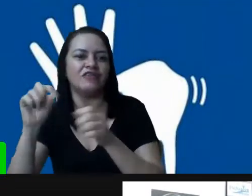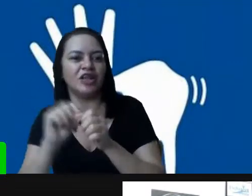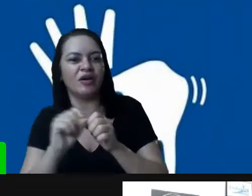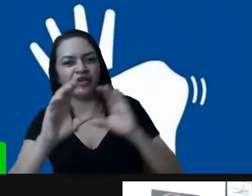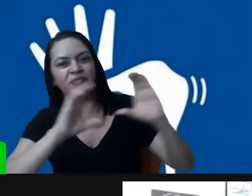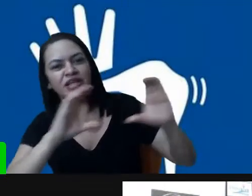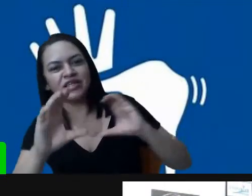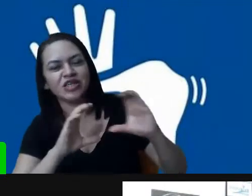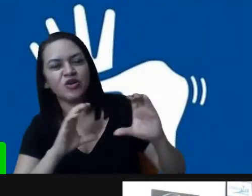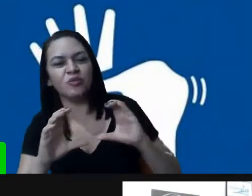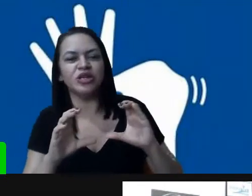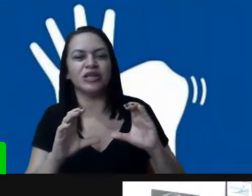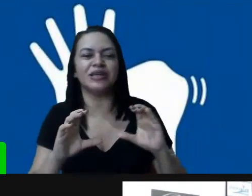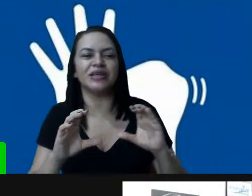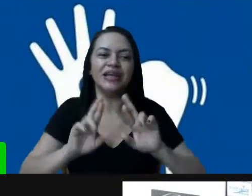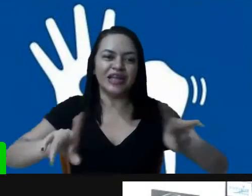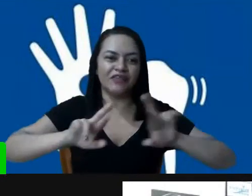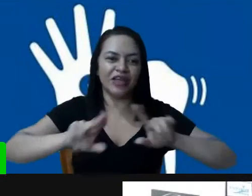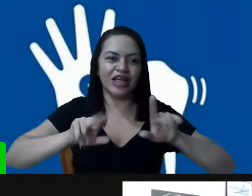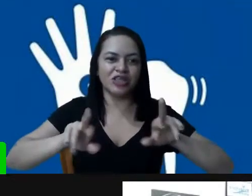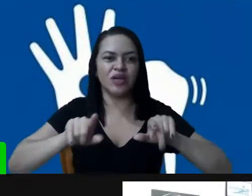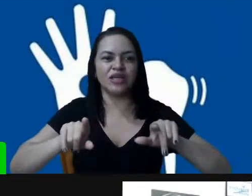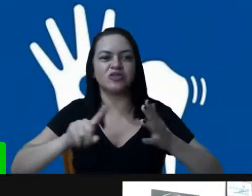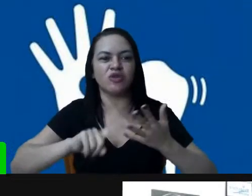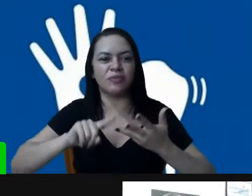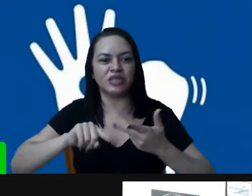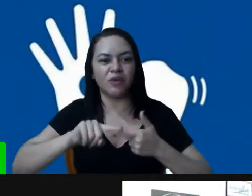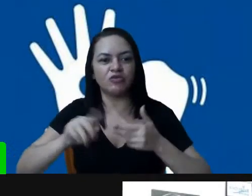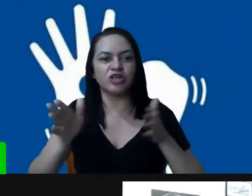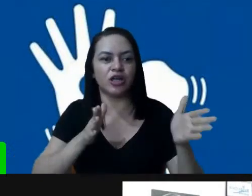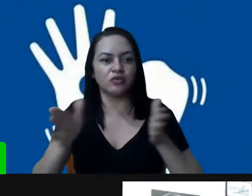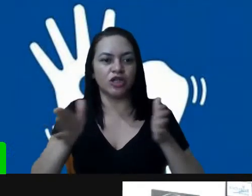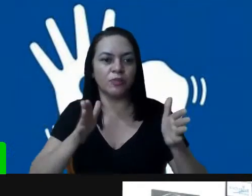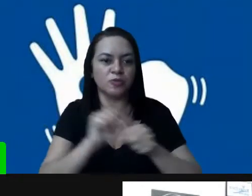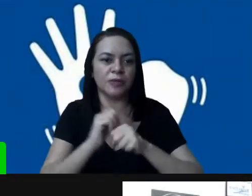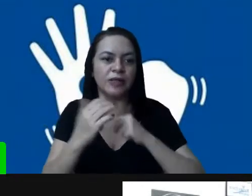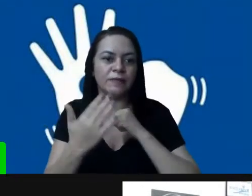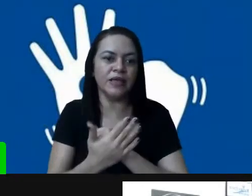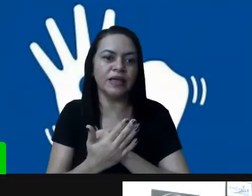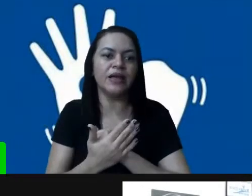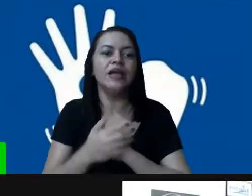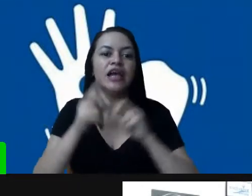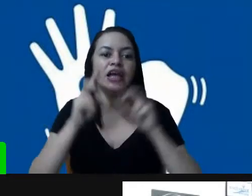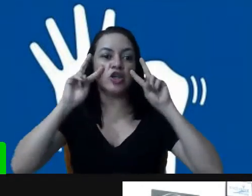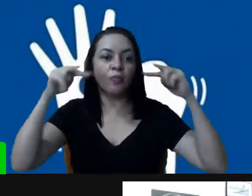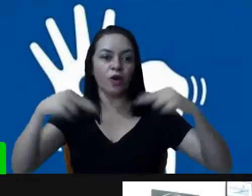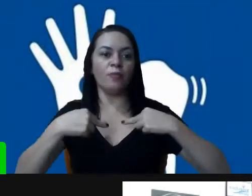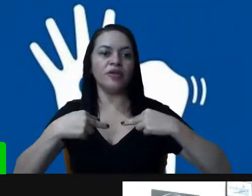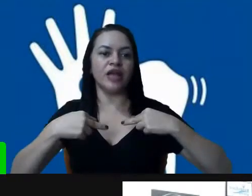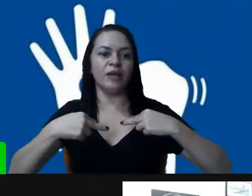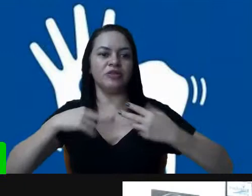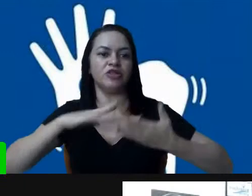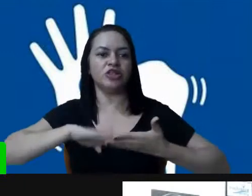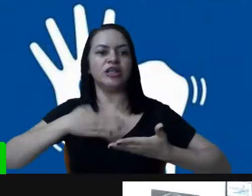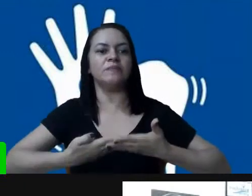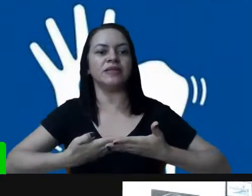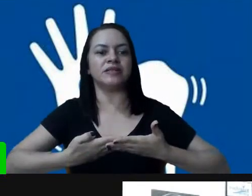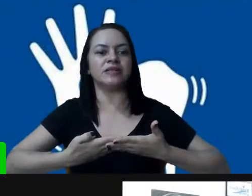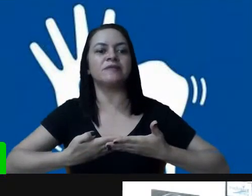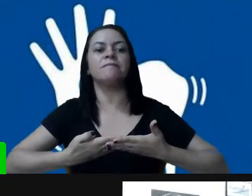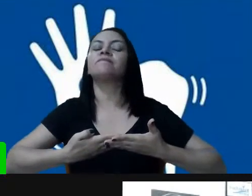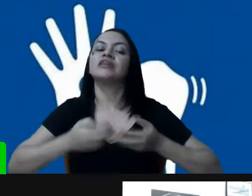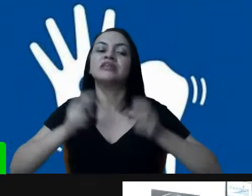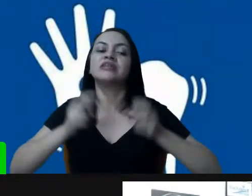leve, não, a família que se comunique. E, na verdade, não é isso. Então, a principal dica no tempo de pandemia é que o próprio intérprete de